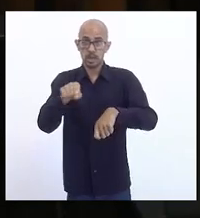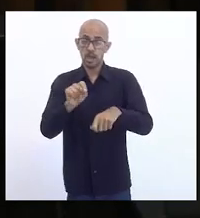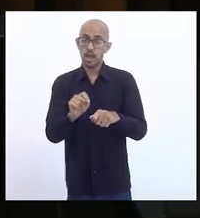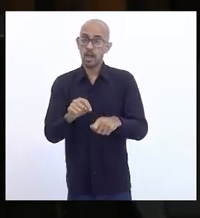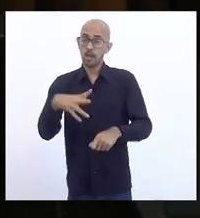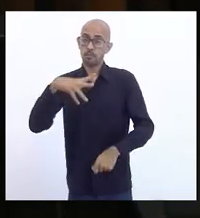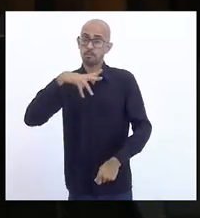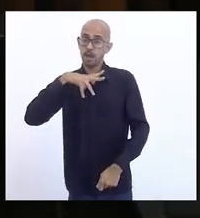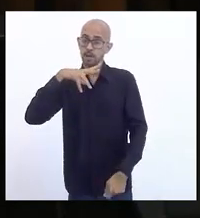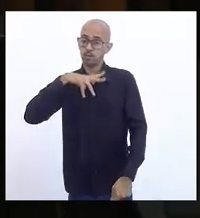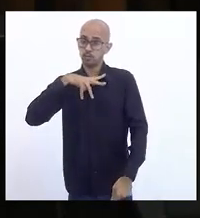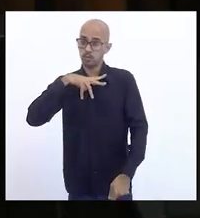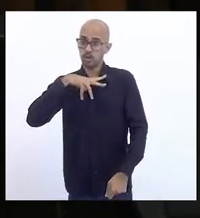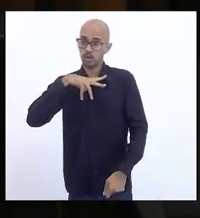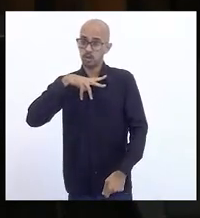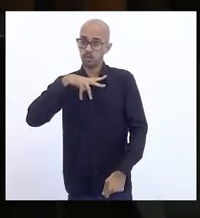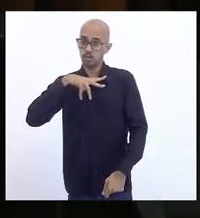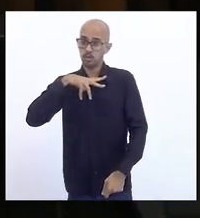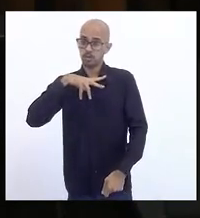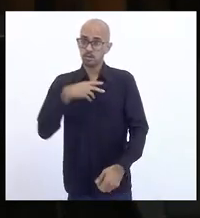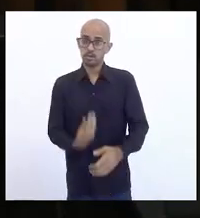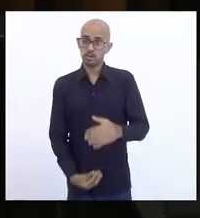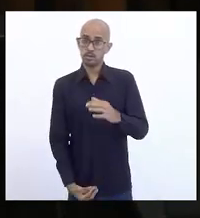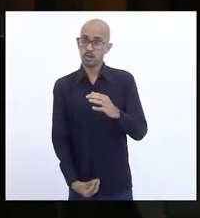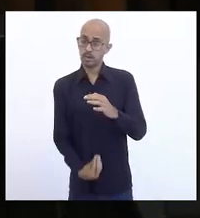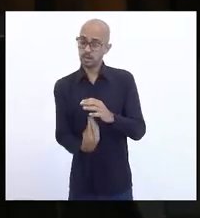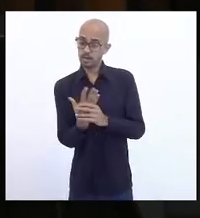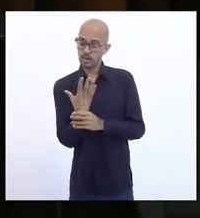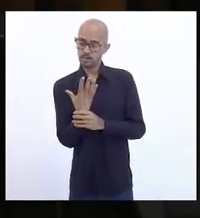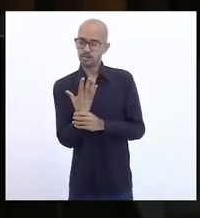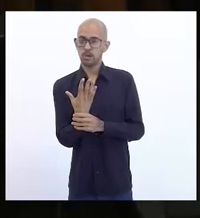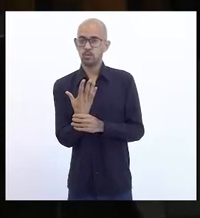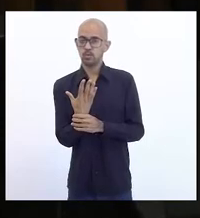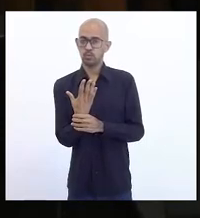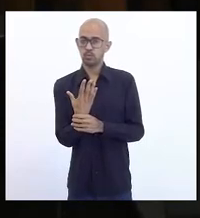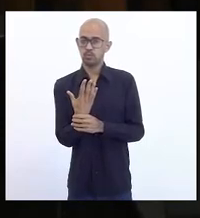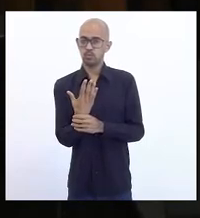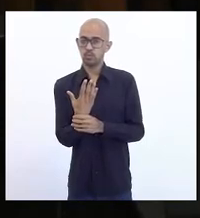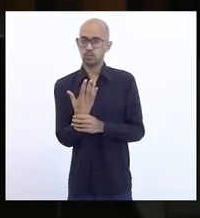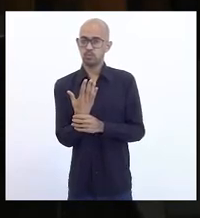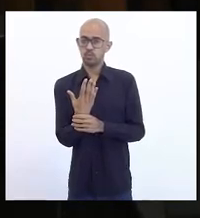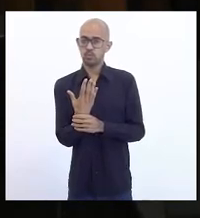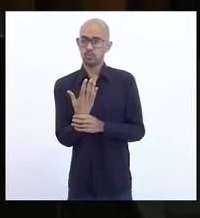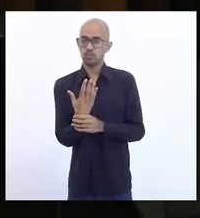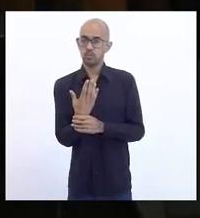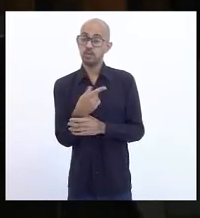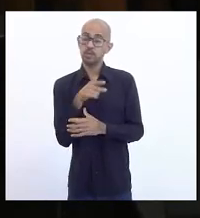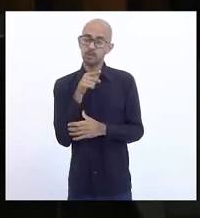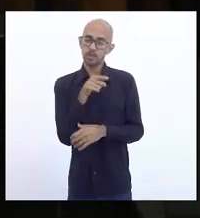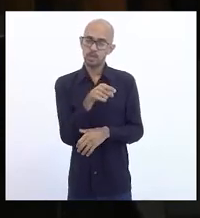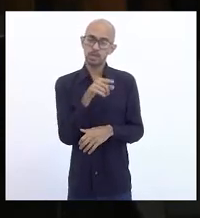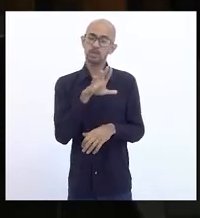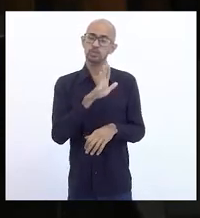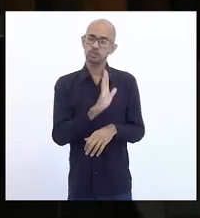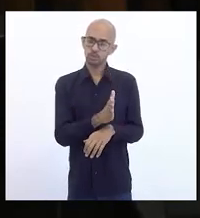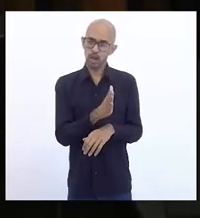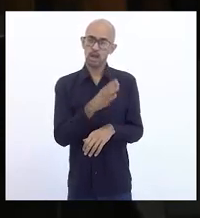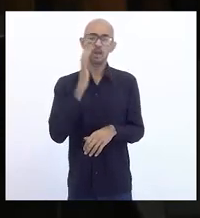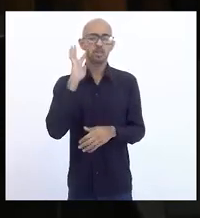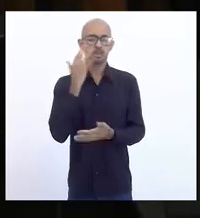privativa da origem da iniciativa. E essa origem ele já tomou, ele já